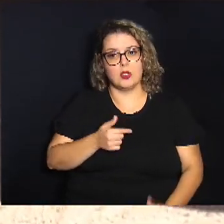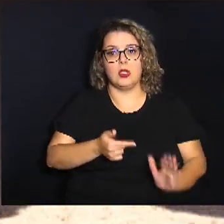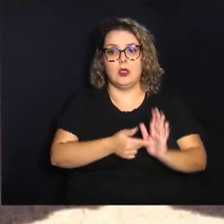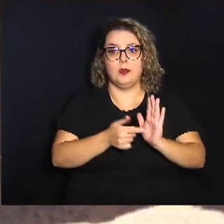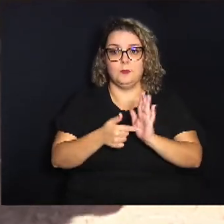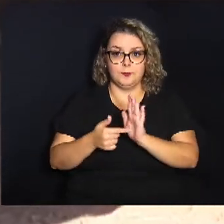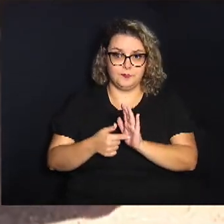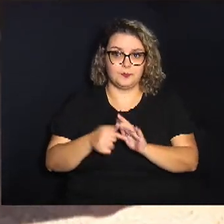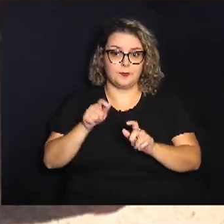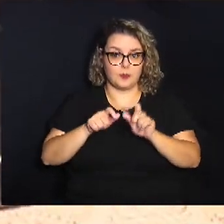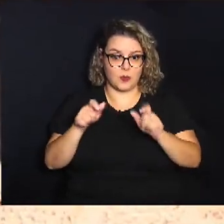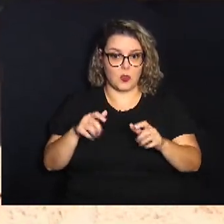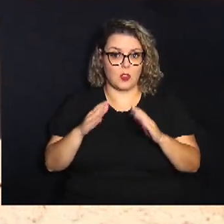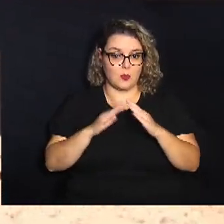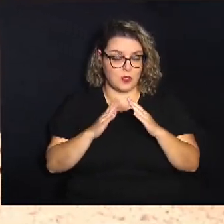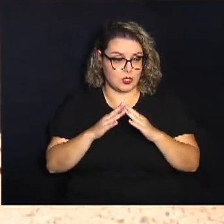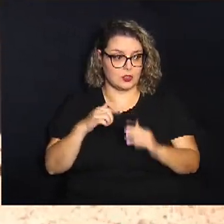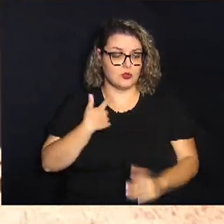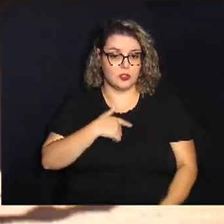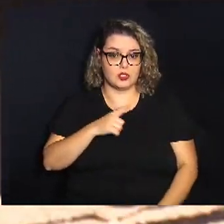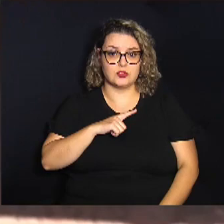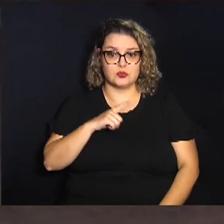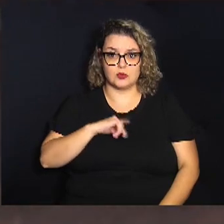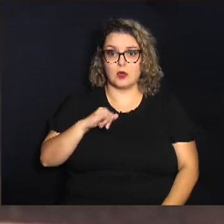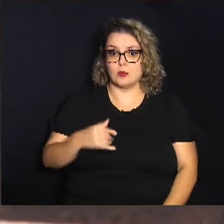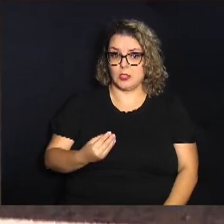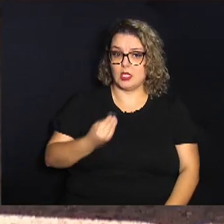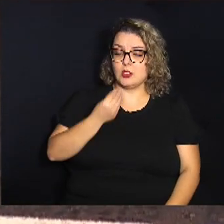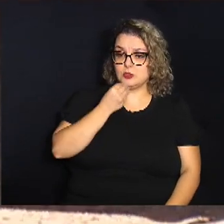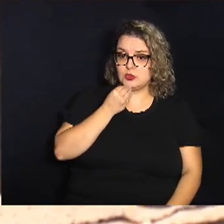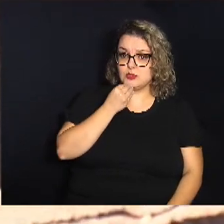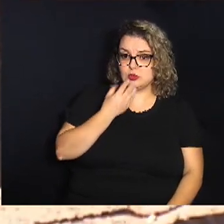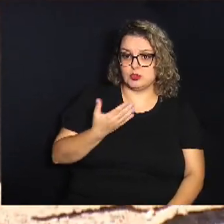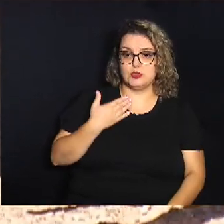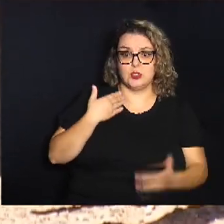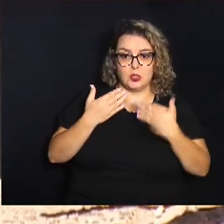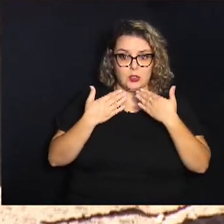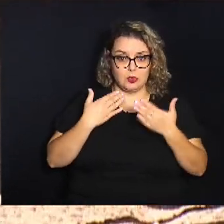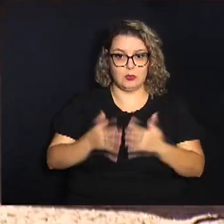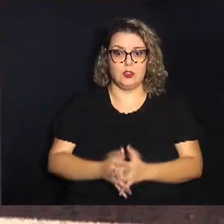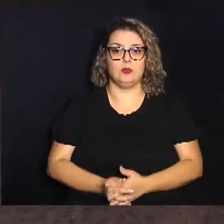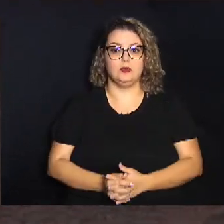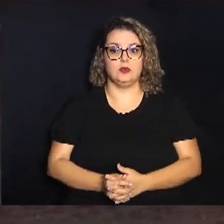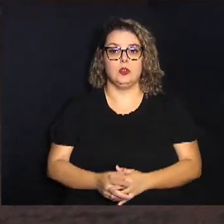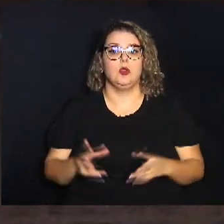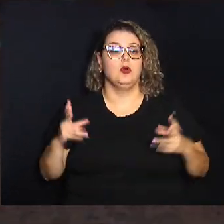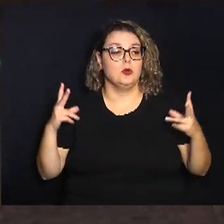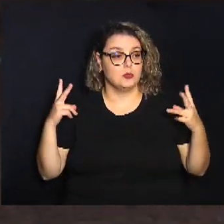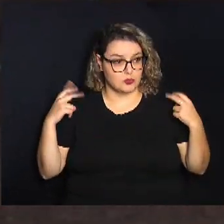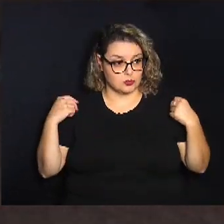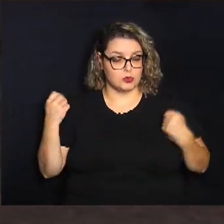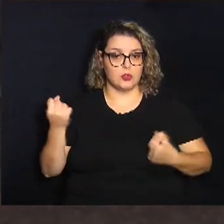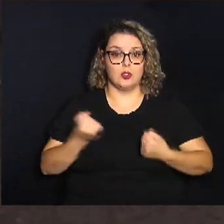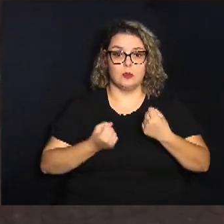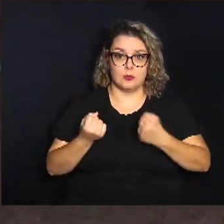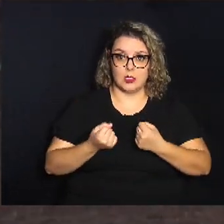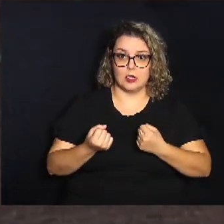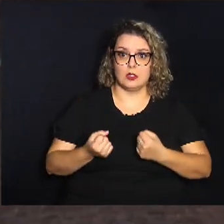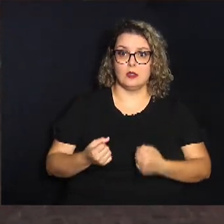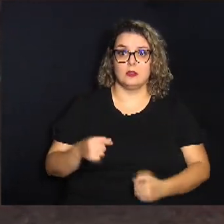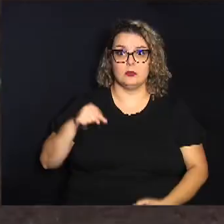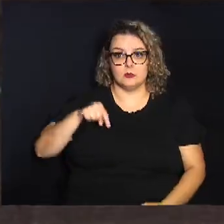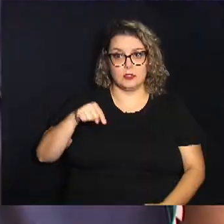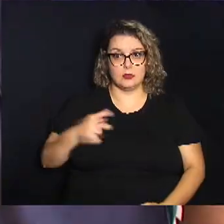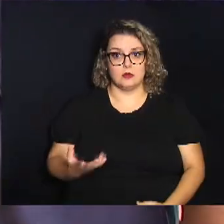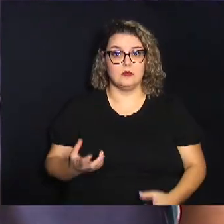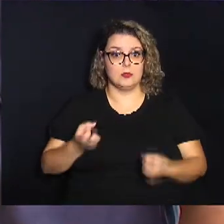o pessoal em casa porque nós tivemos a oportunidade de conversar com alguns motoristas que passaram por aqui que